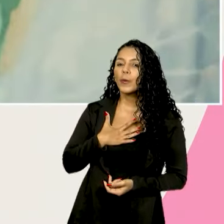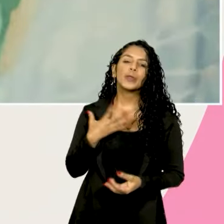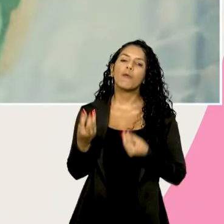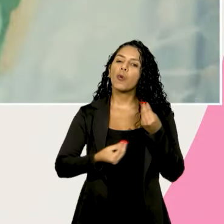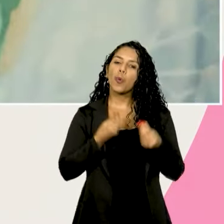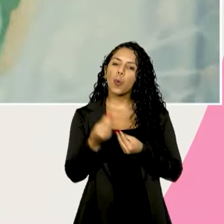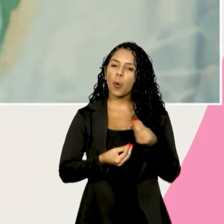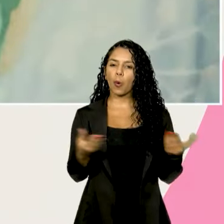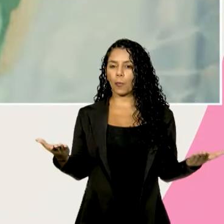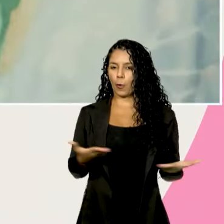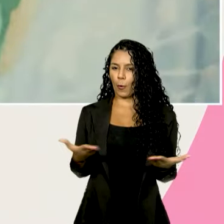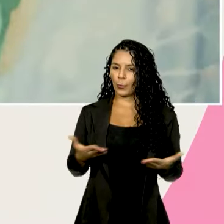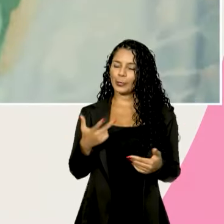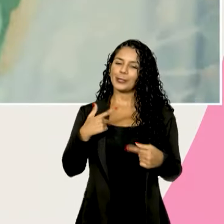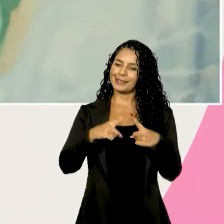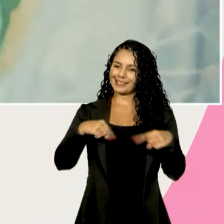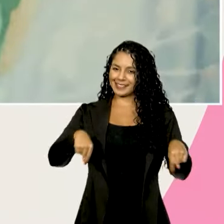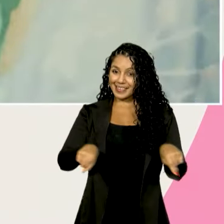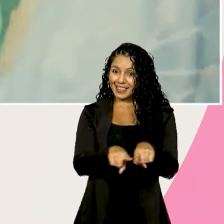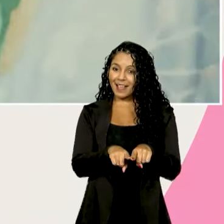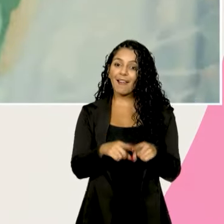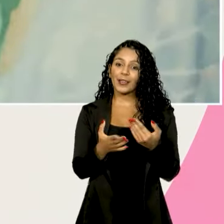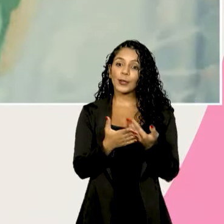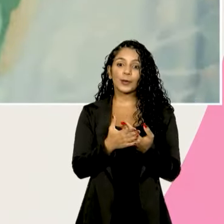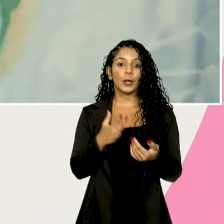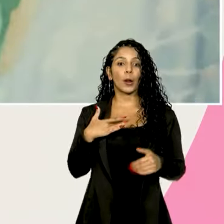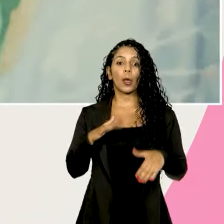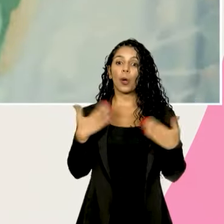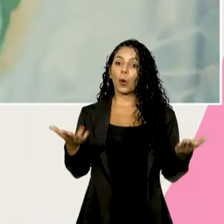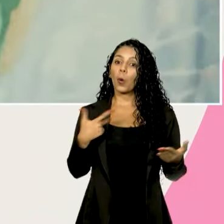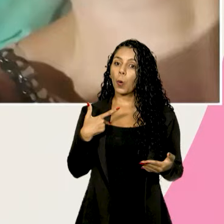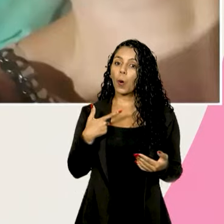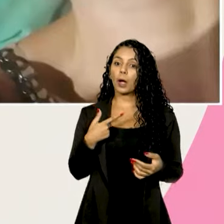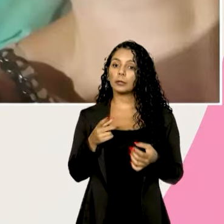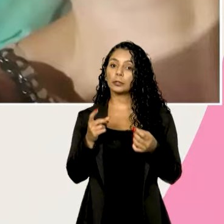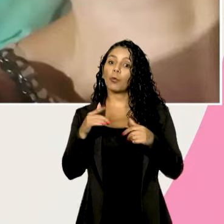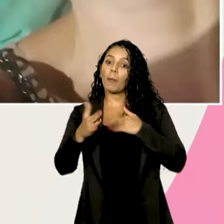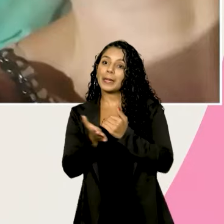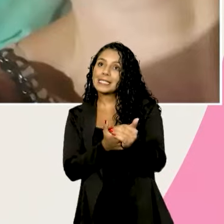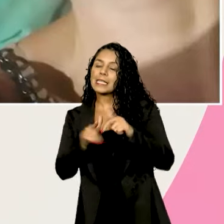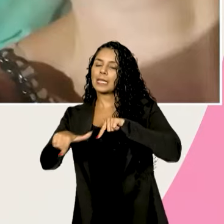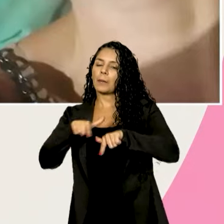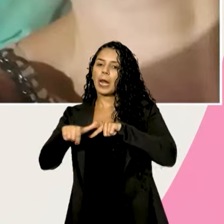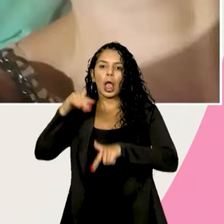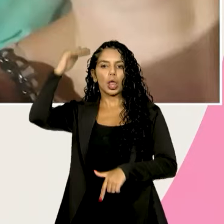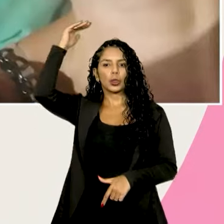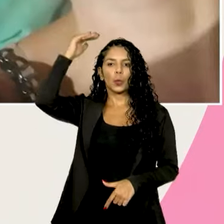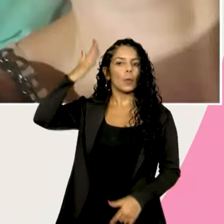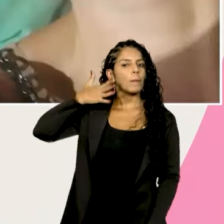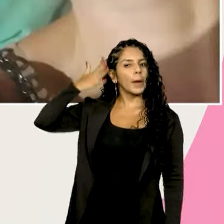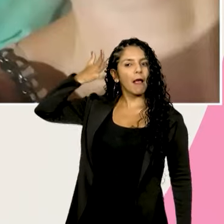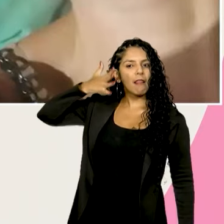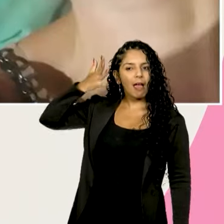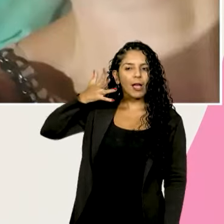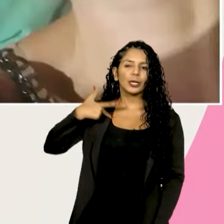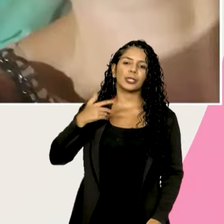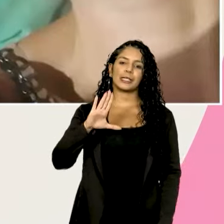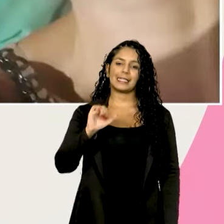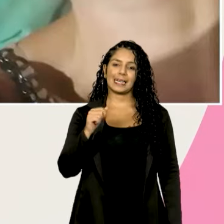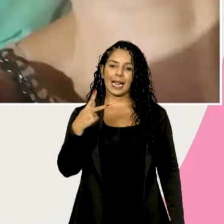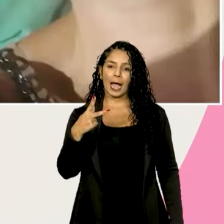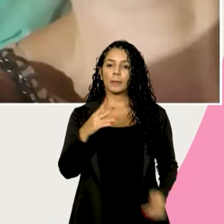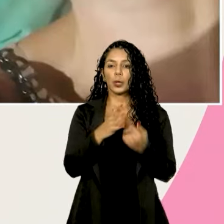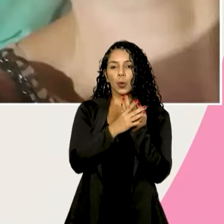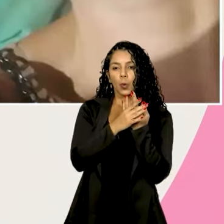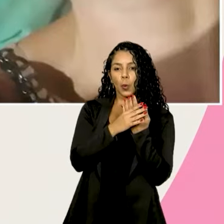estava atualmente a sala de aula. Quando eu saí da sala de aula e comecei a trabalhar com adultos, com palestras no CAP UERJ,